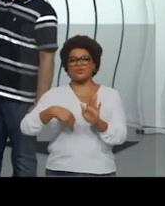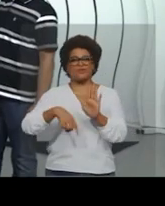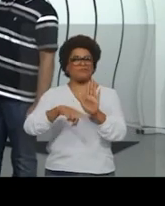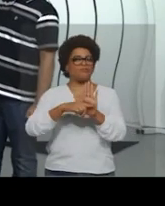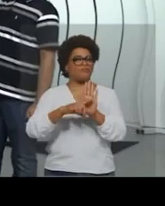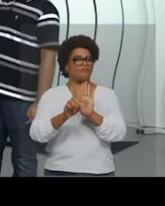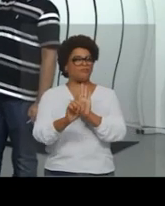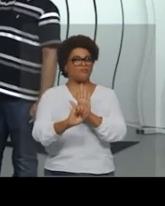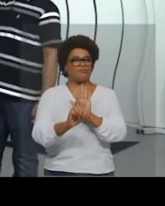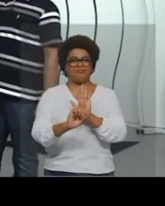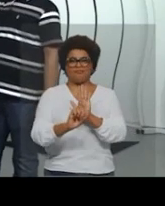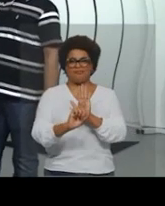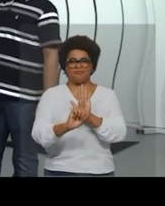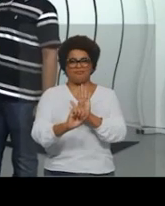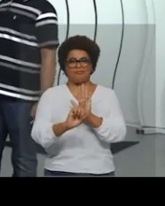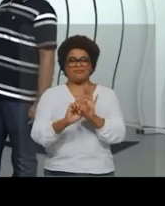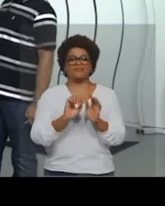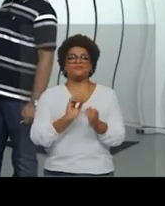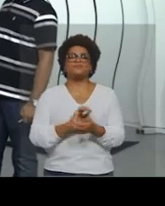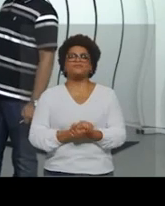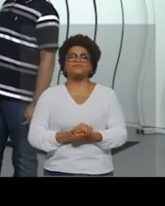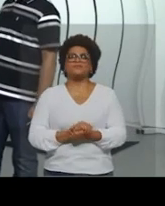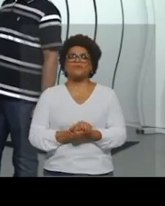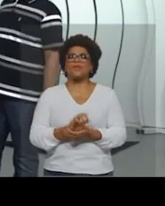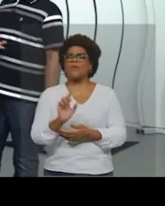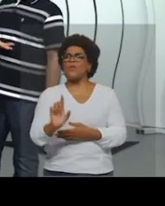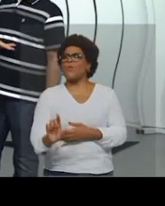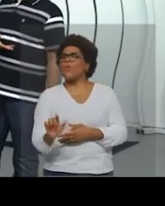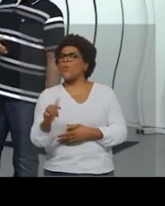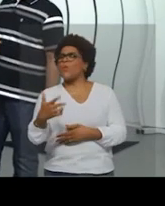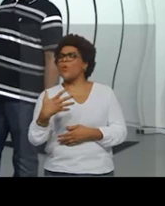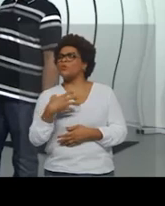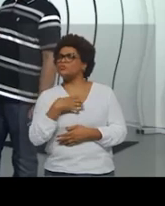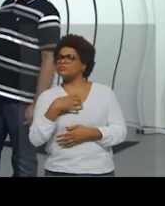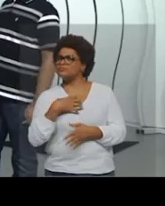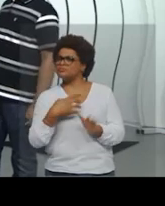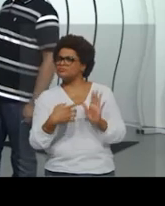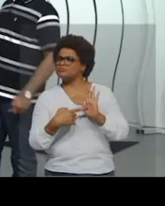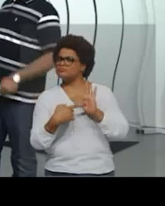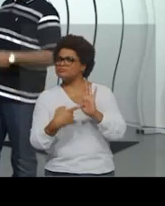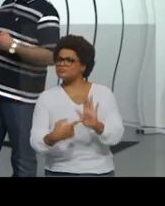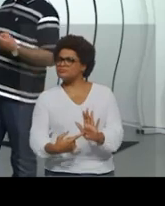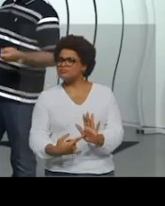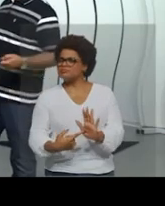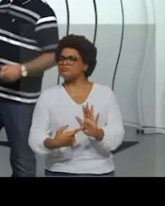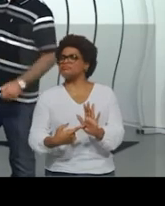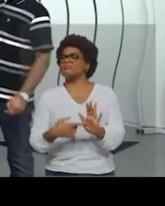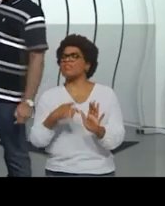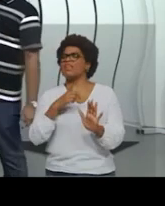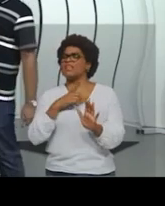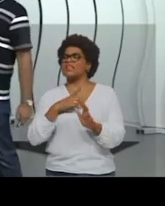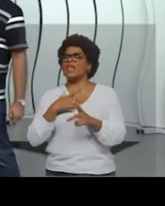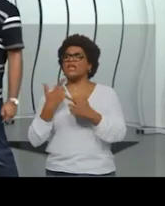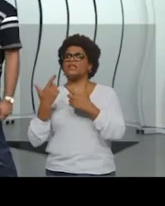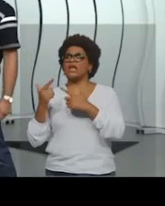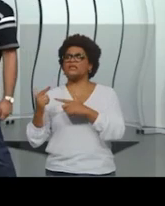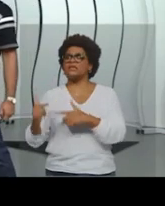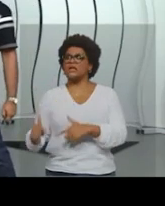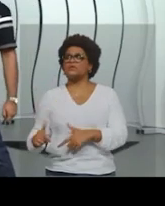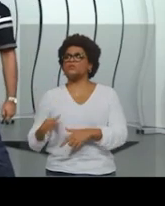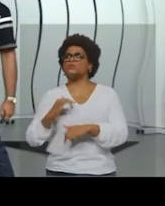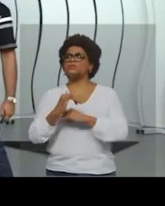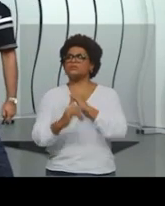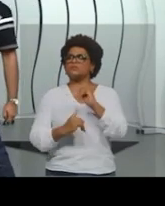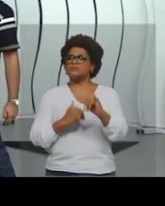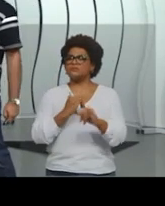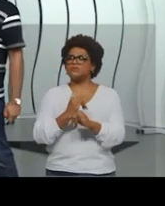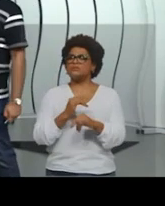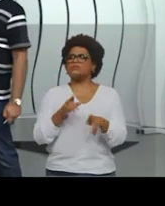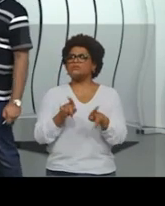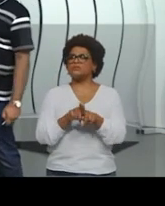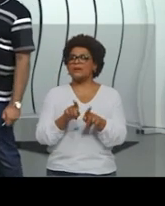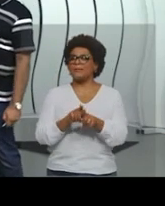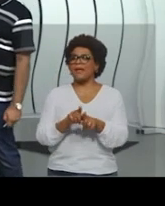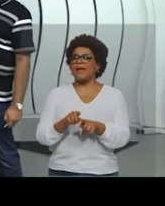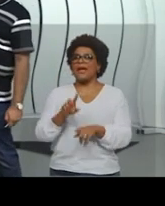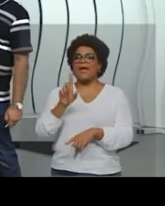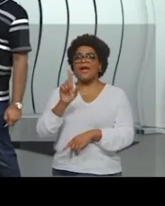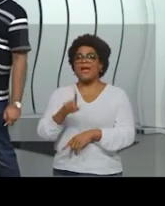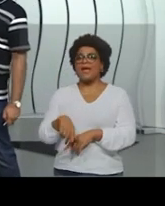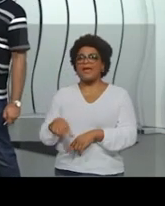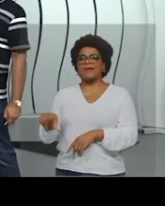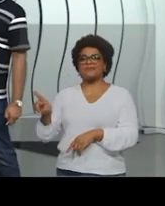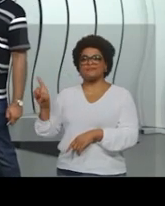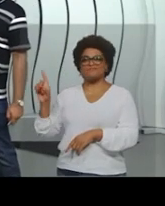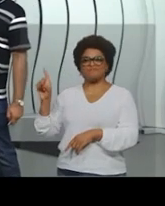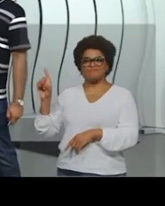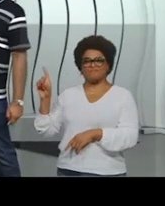negativos. Outra maneira de representar, que aparece também na literatura, na internet, é essa assim, ó. Em vez de colocar dessa forma, você coloca assim,